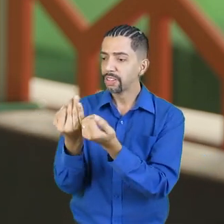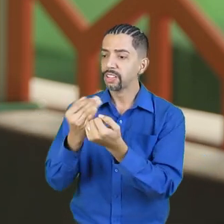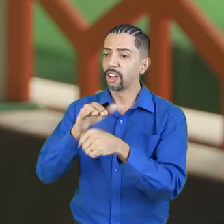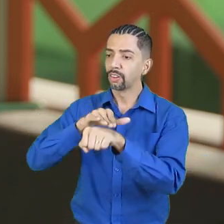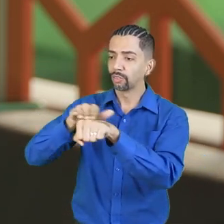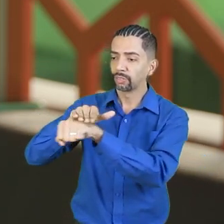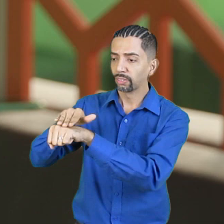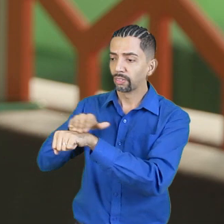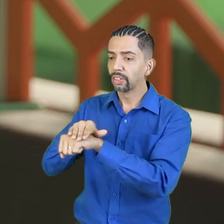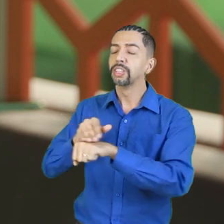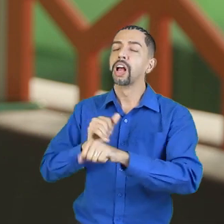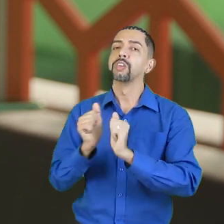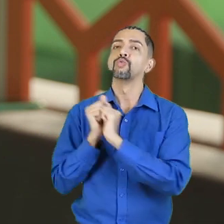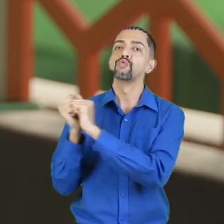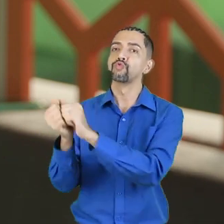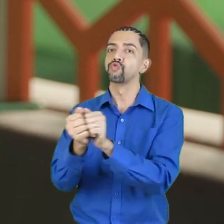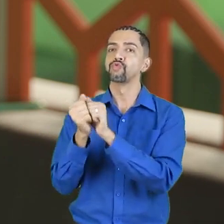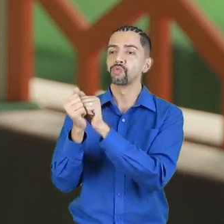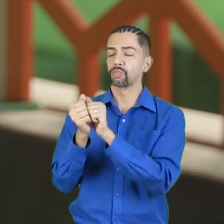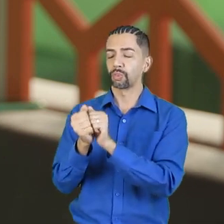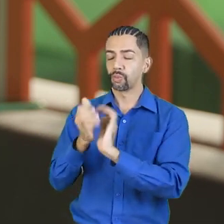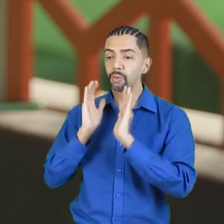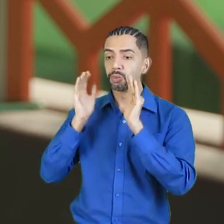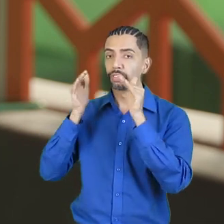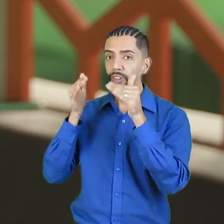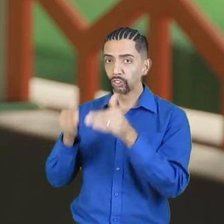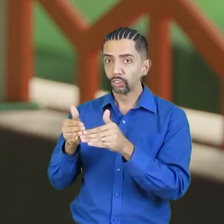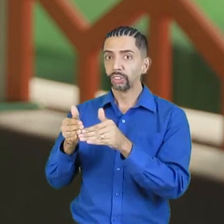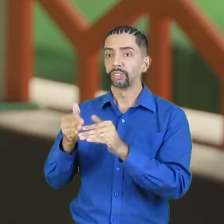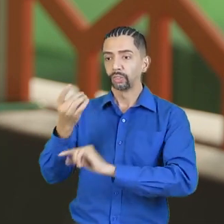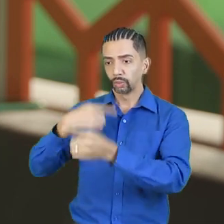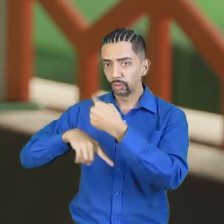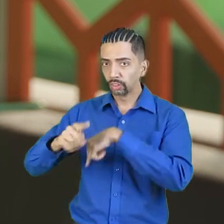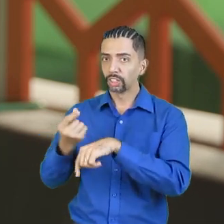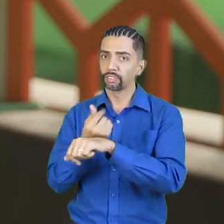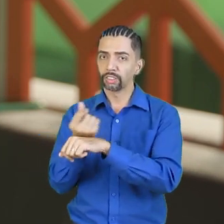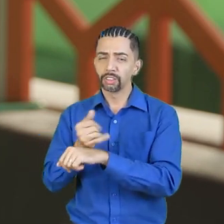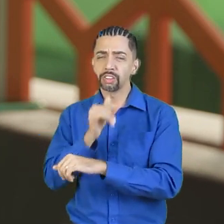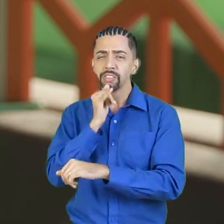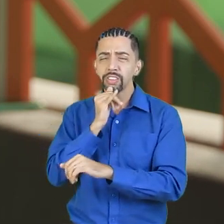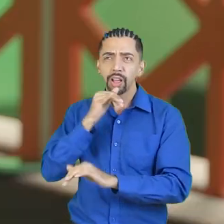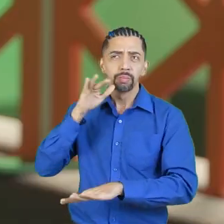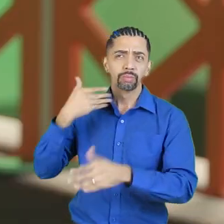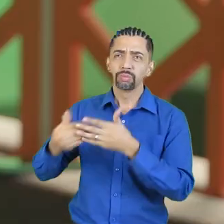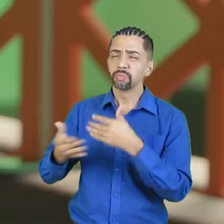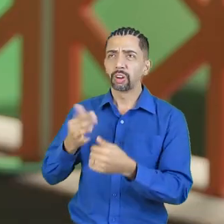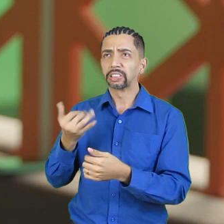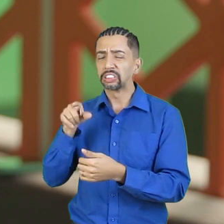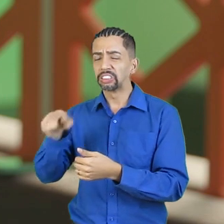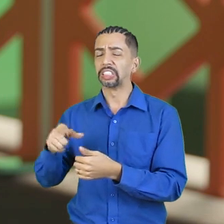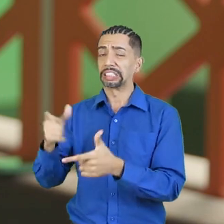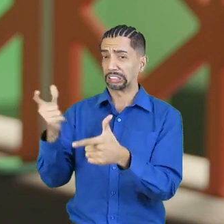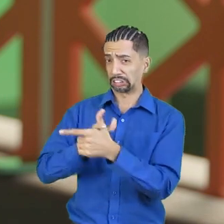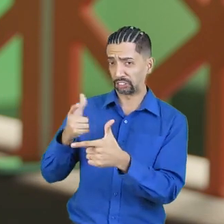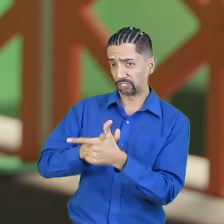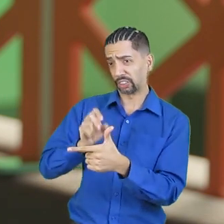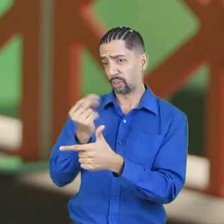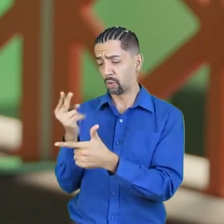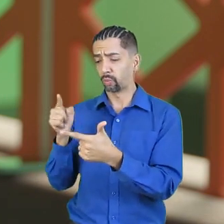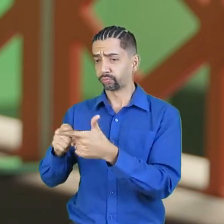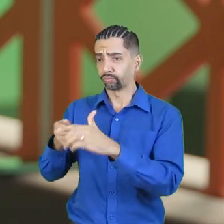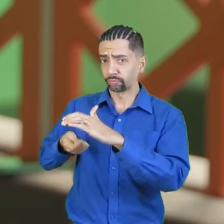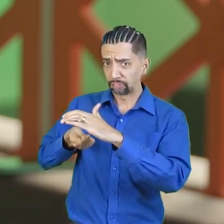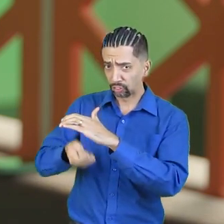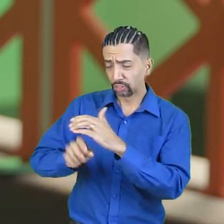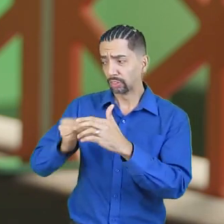estruturação financeira. Independentemente qual seja a situação dessa família. Ela pode estar investidora, ela pode estar endividada,